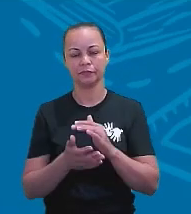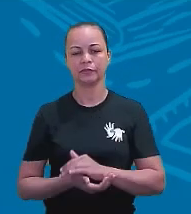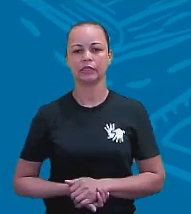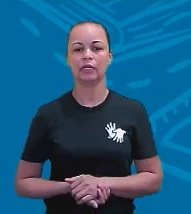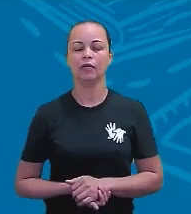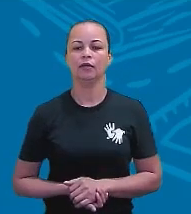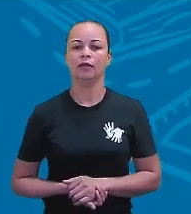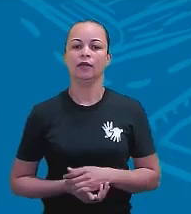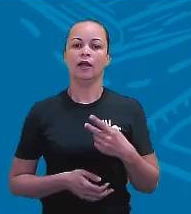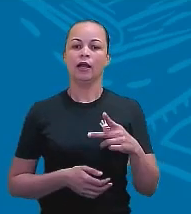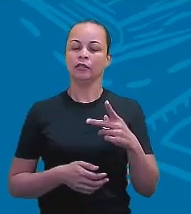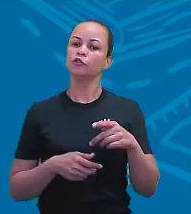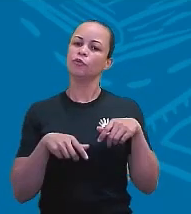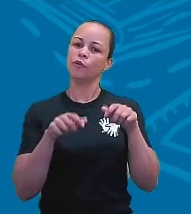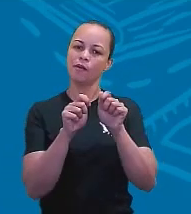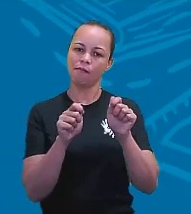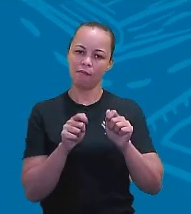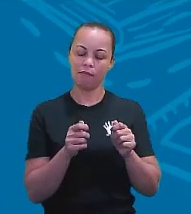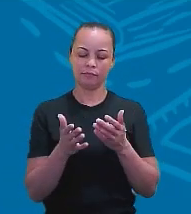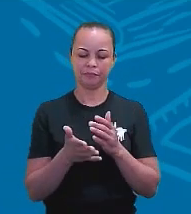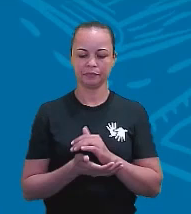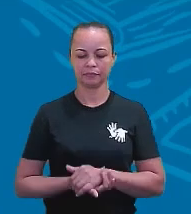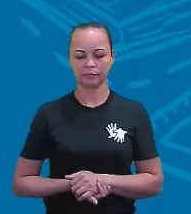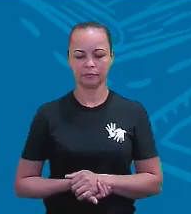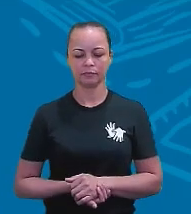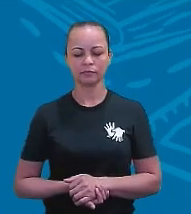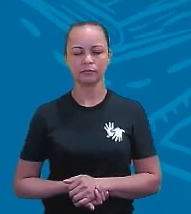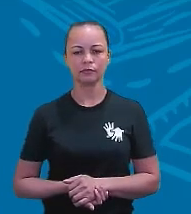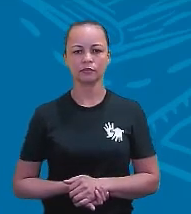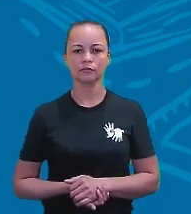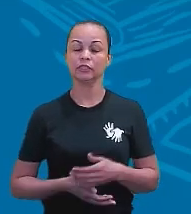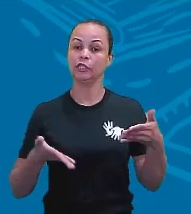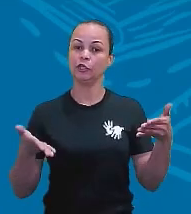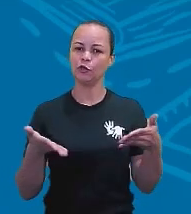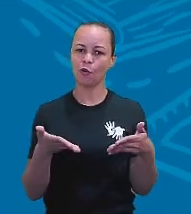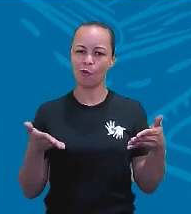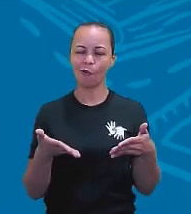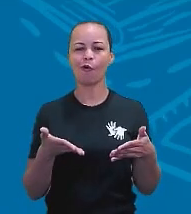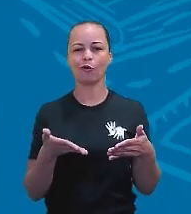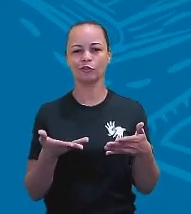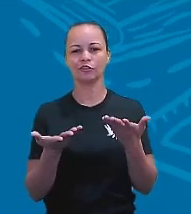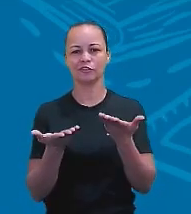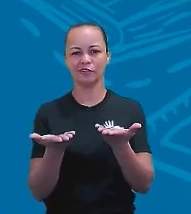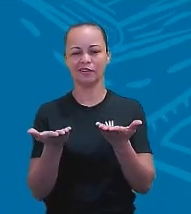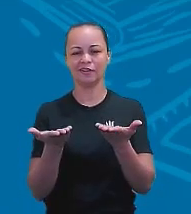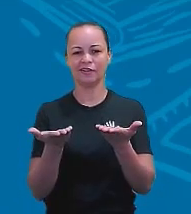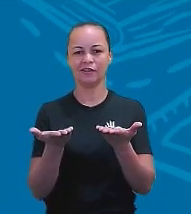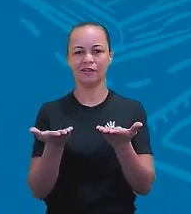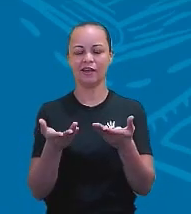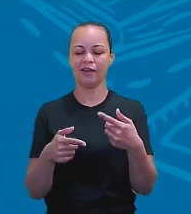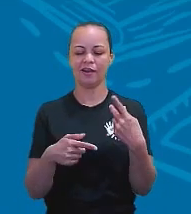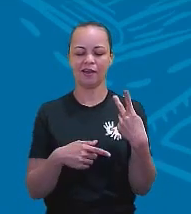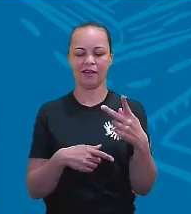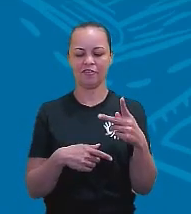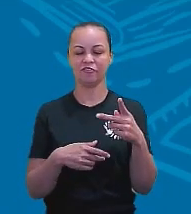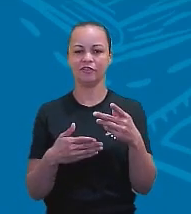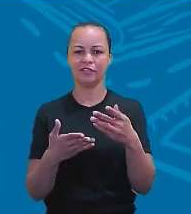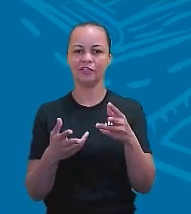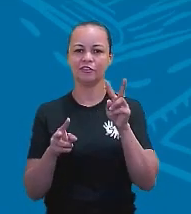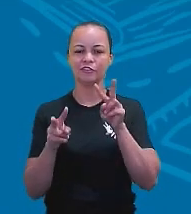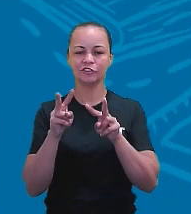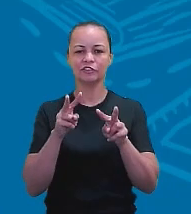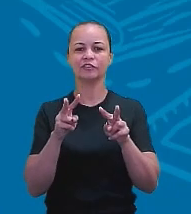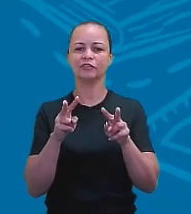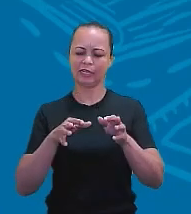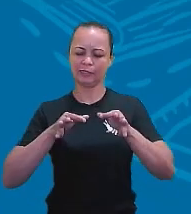a sua arte. E hoje, graças a Deus, ela é vista como realmente ela